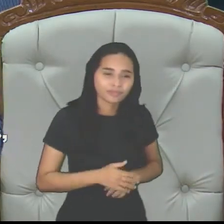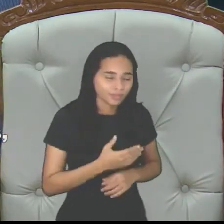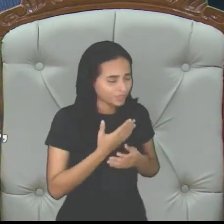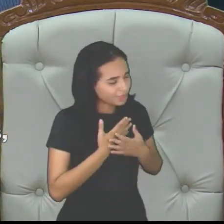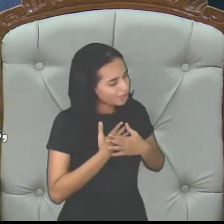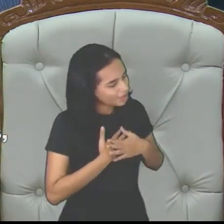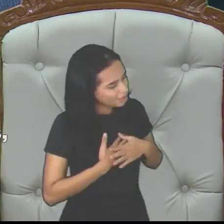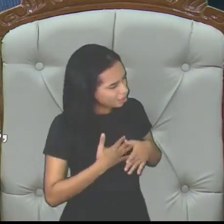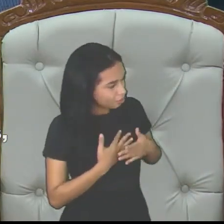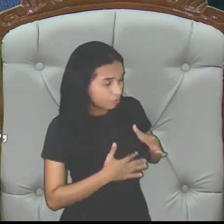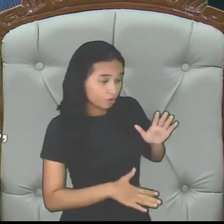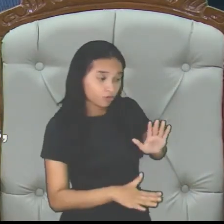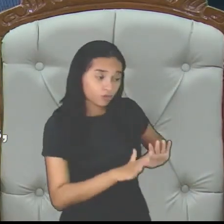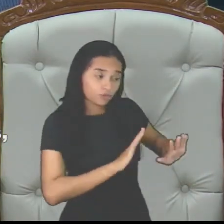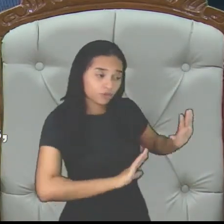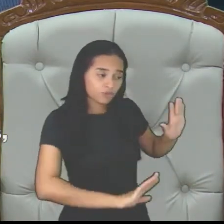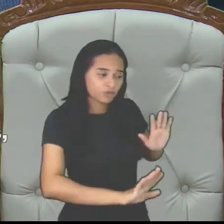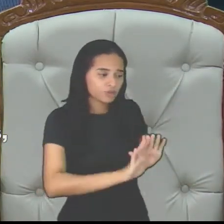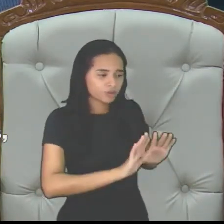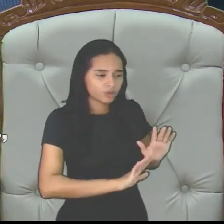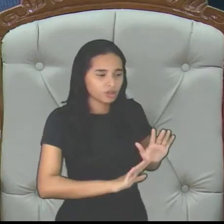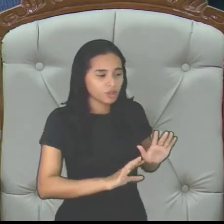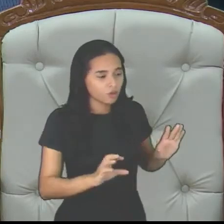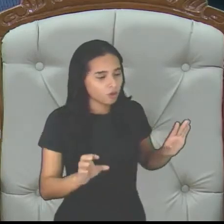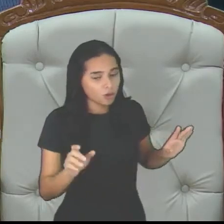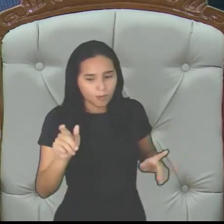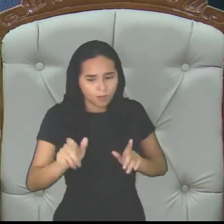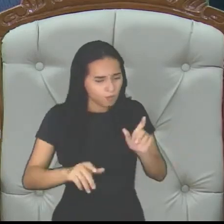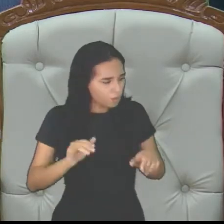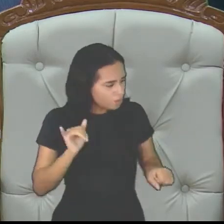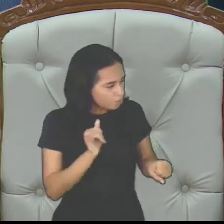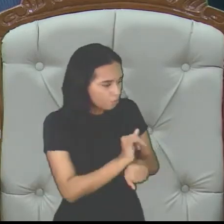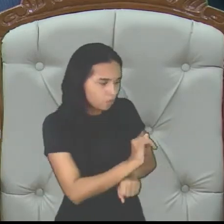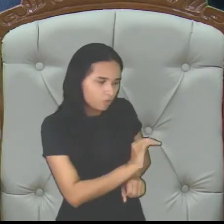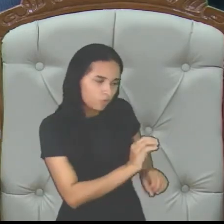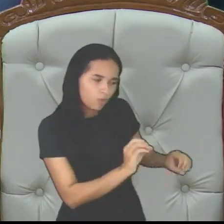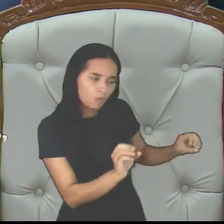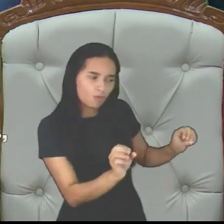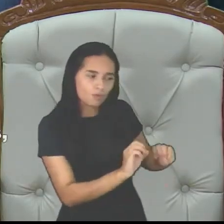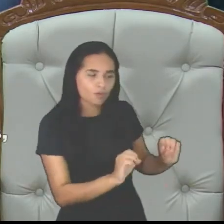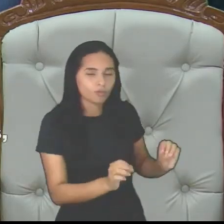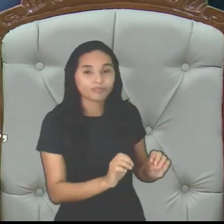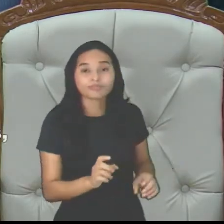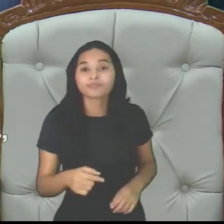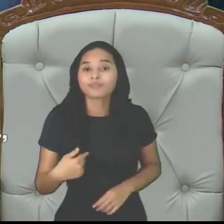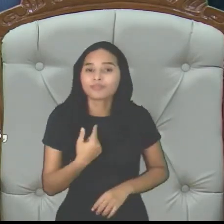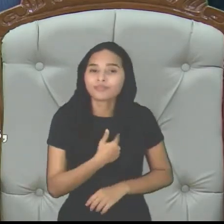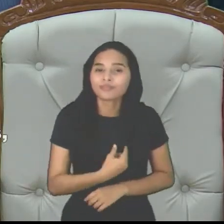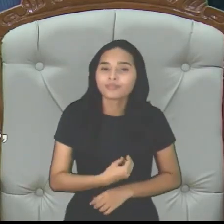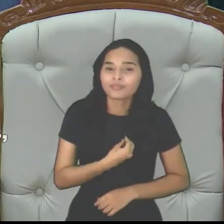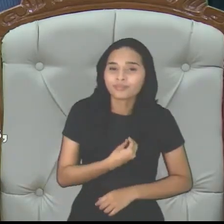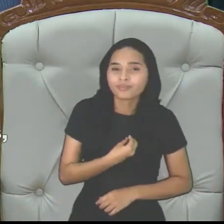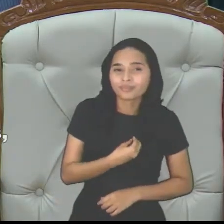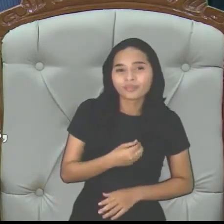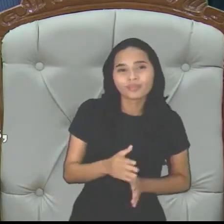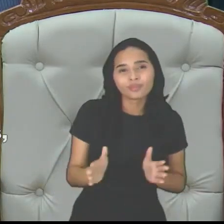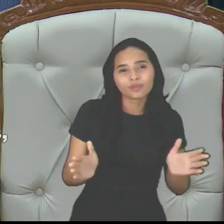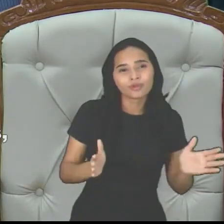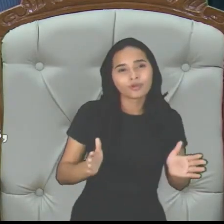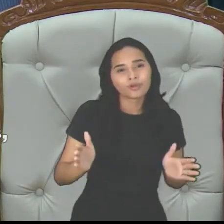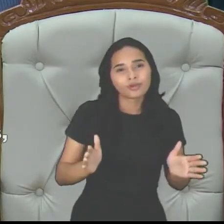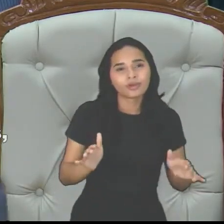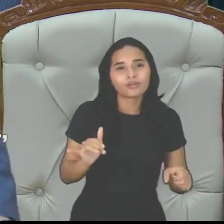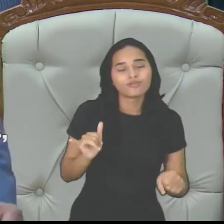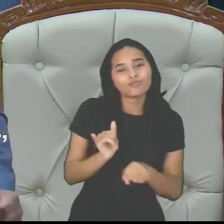acautelai-vos, tenham cuidado, que ninguém vos engane. Nós estamos vivendo na época